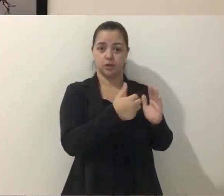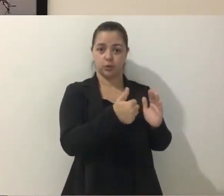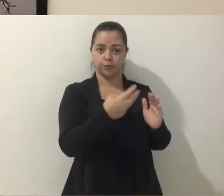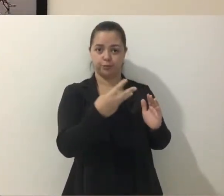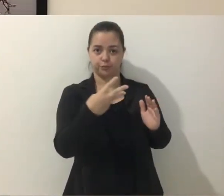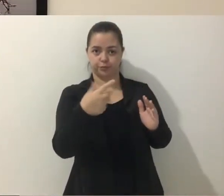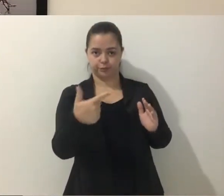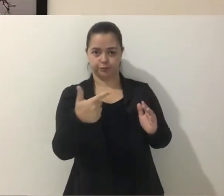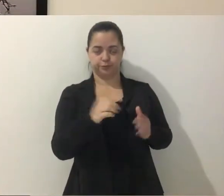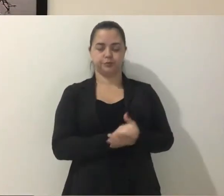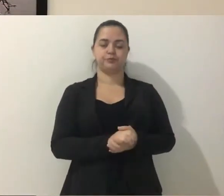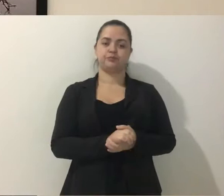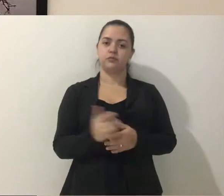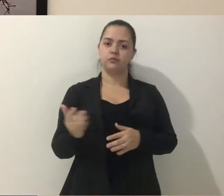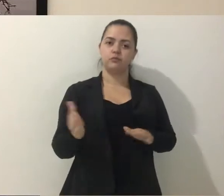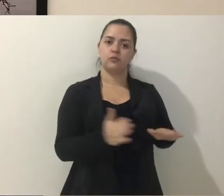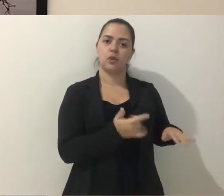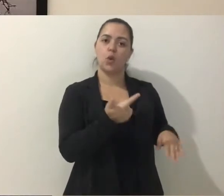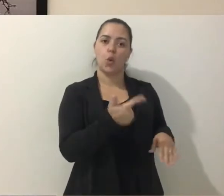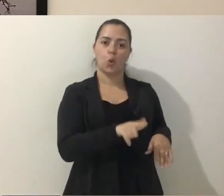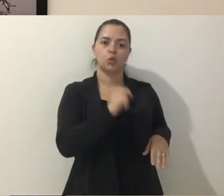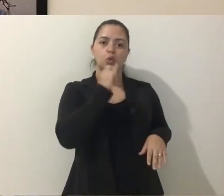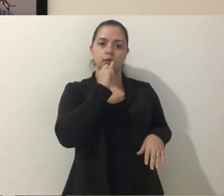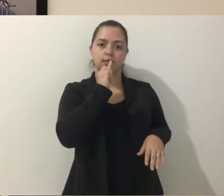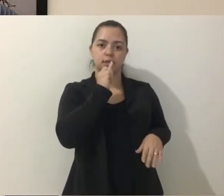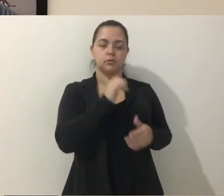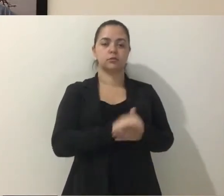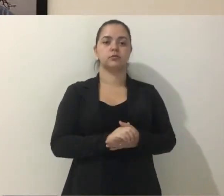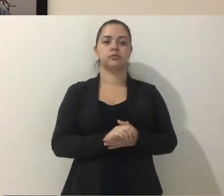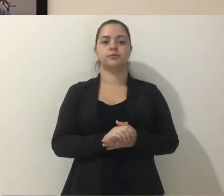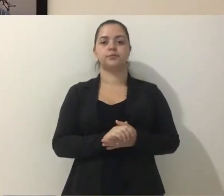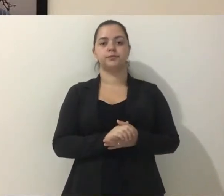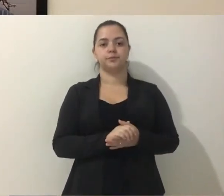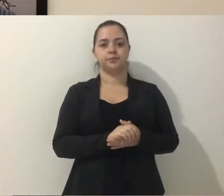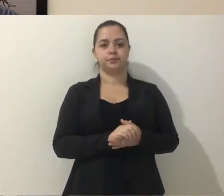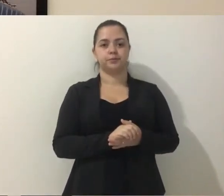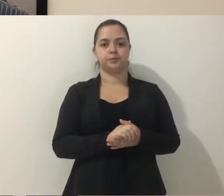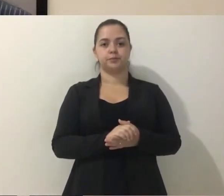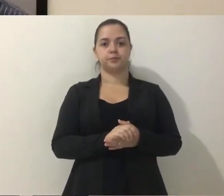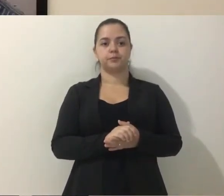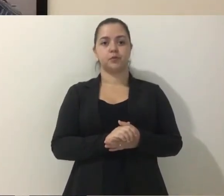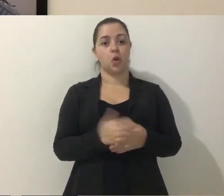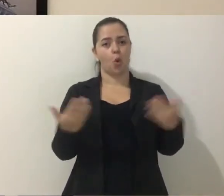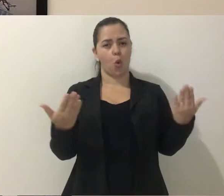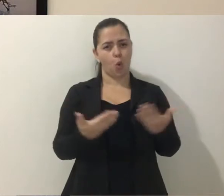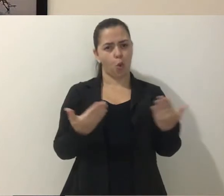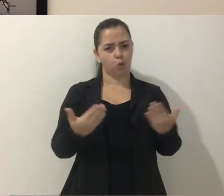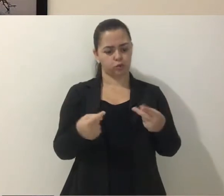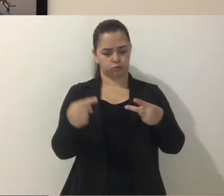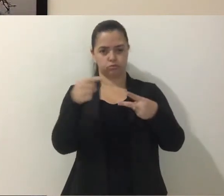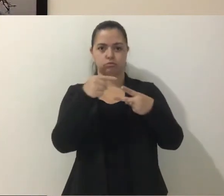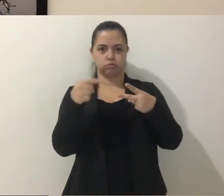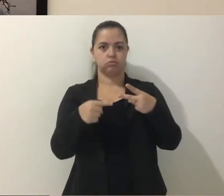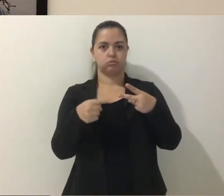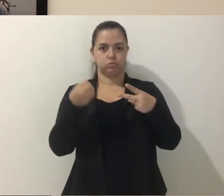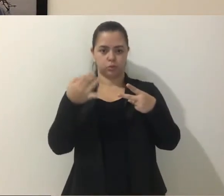vamos considerar mais um exemplo, para a gente encerrar esse segundo. Hoje nós vamos tratar sobre dois.